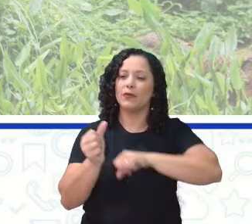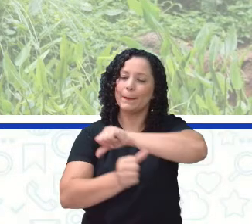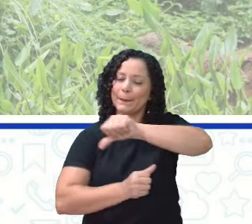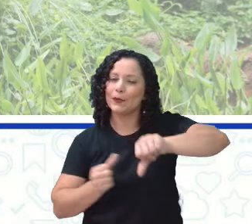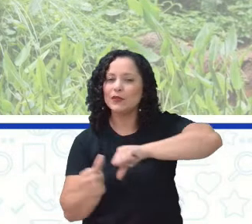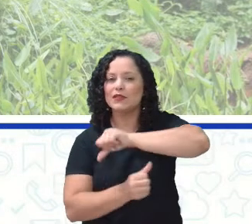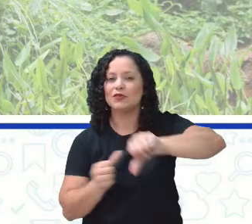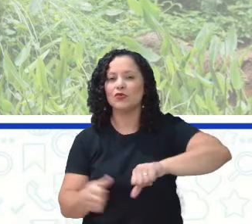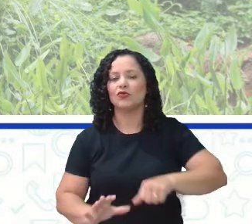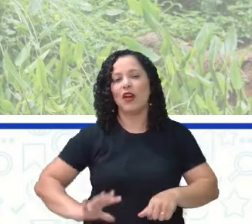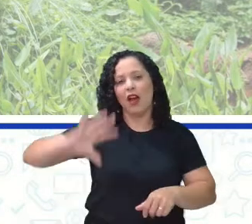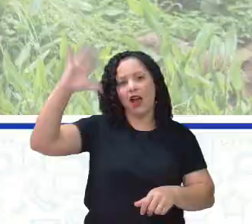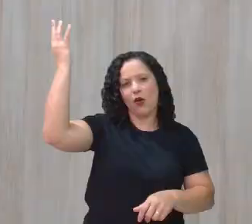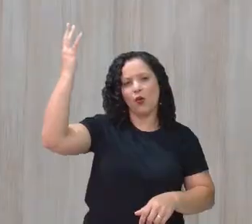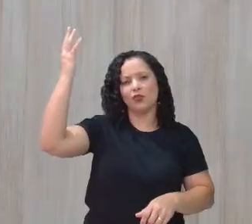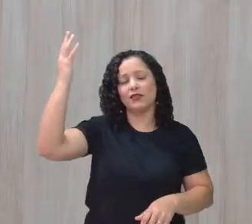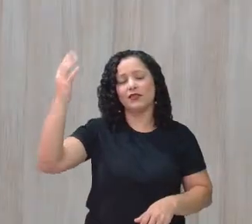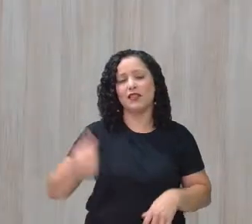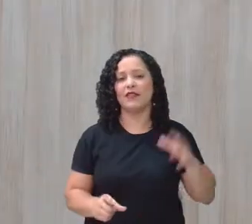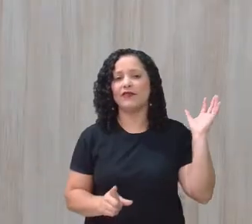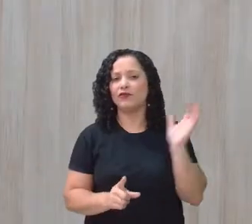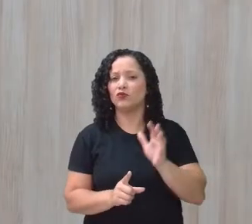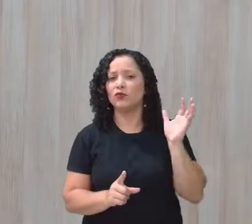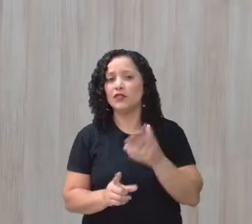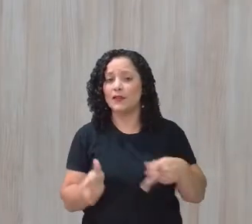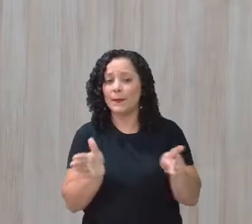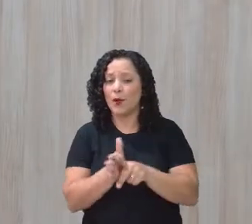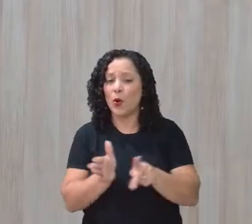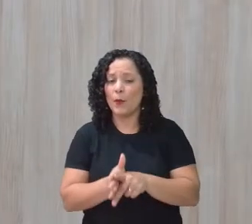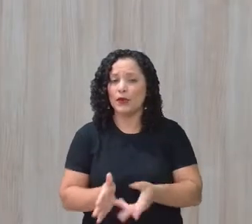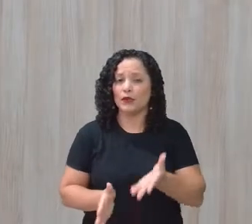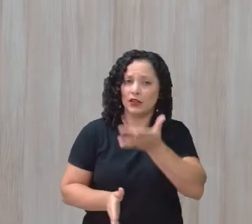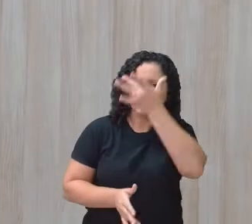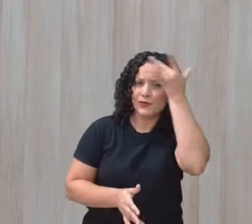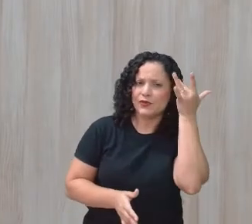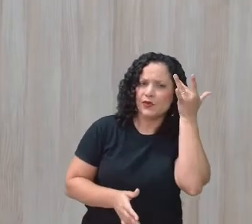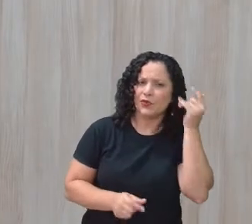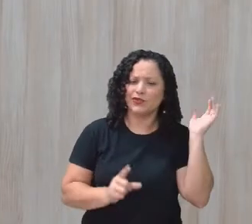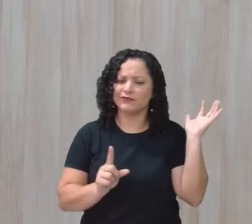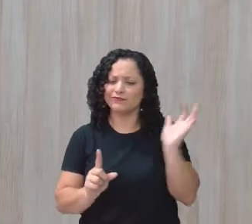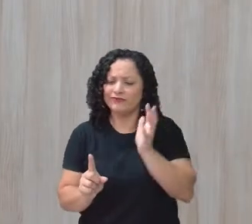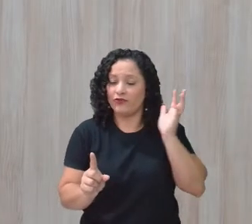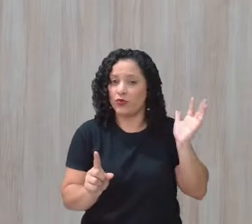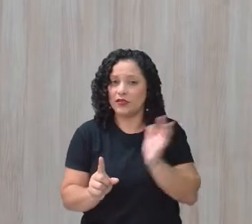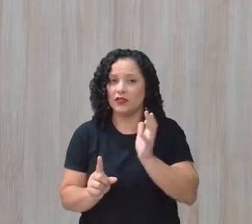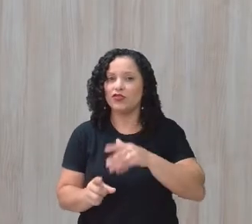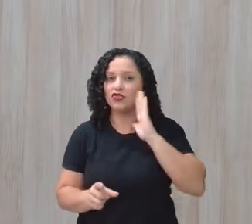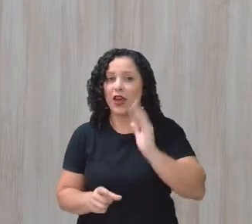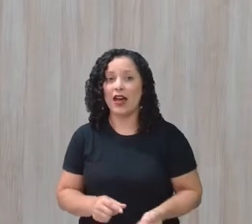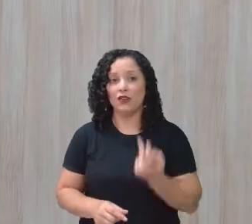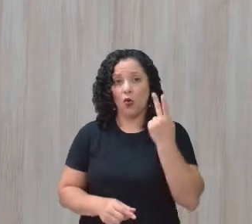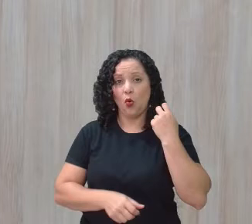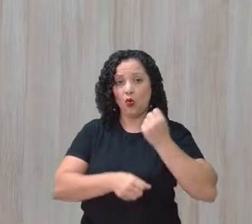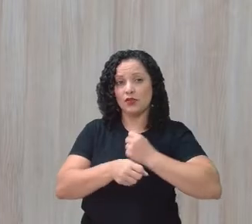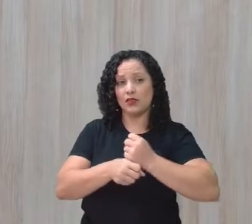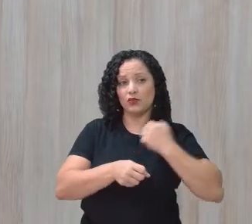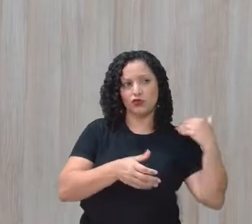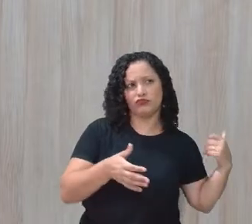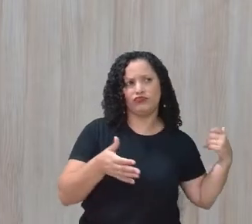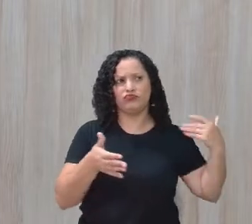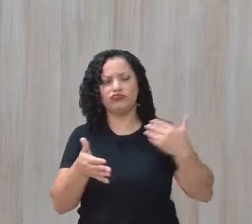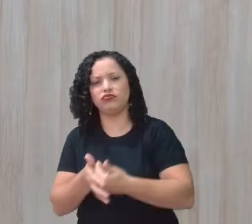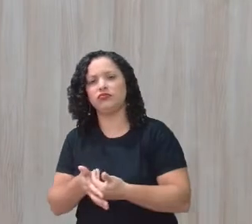vezes vão acontecer por ação ou intervenção humana, e a gente está vivendo isso, né, há 2 anos. Por exemplo,